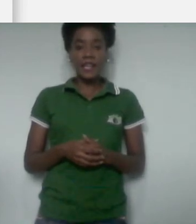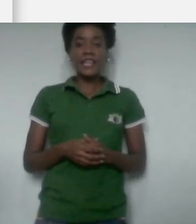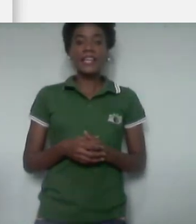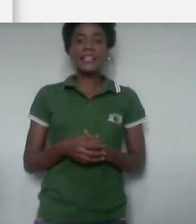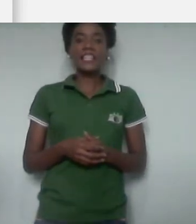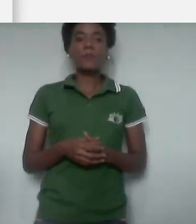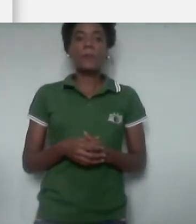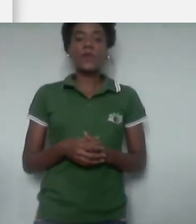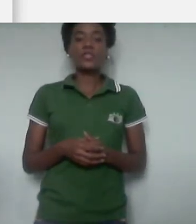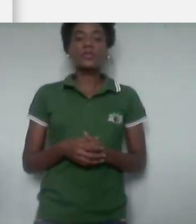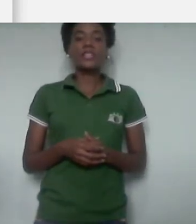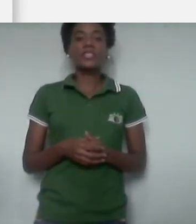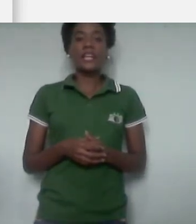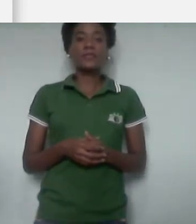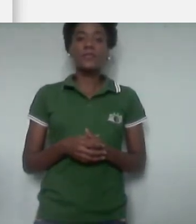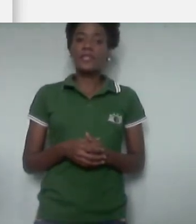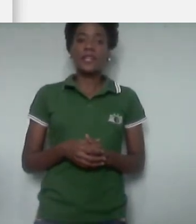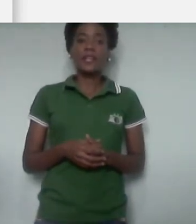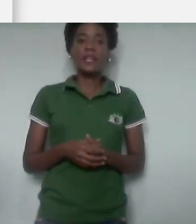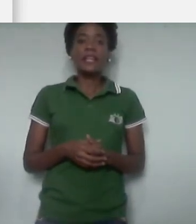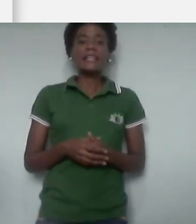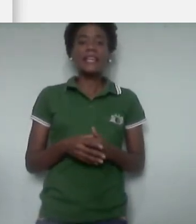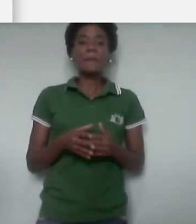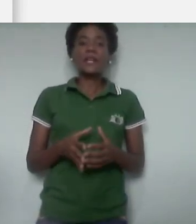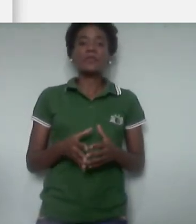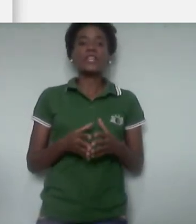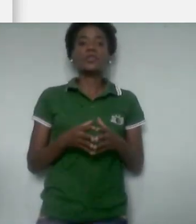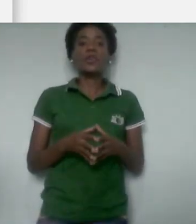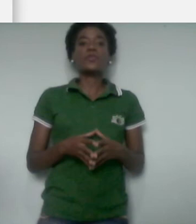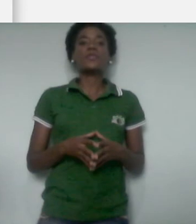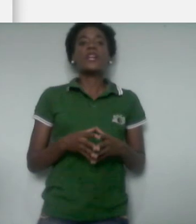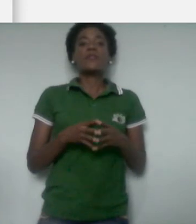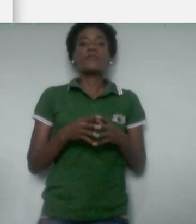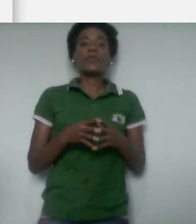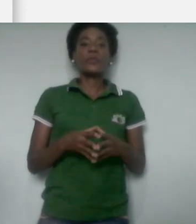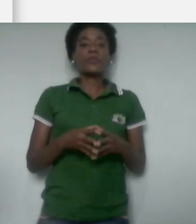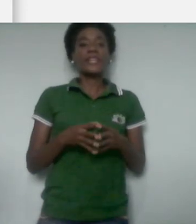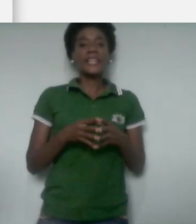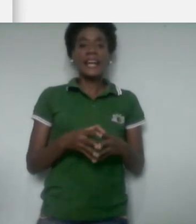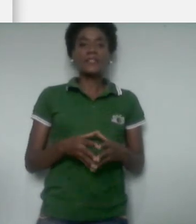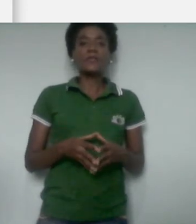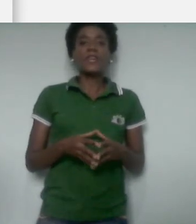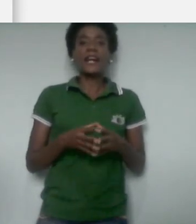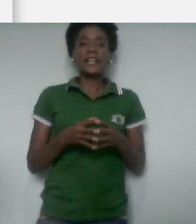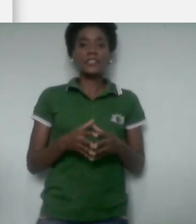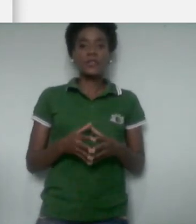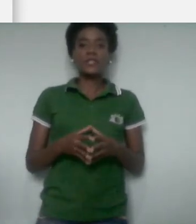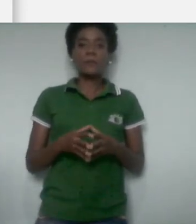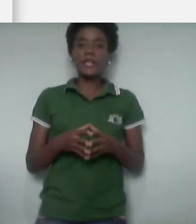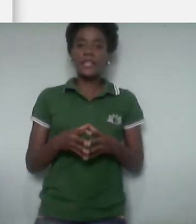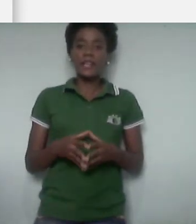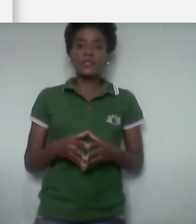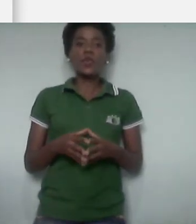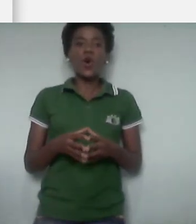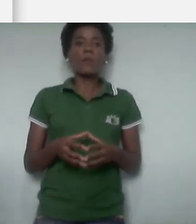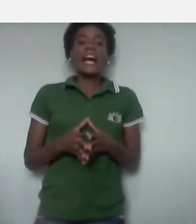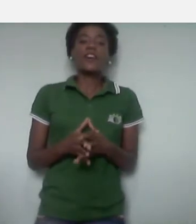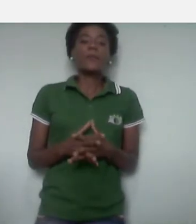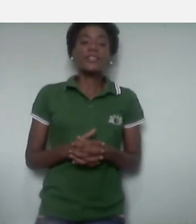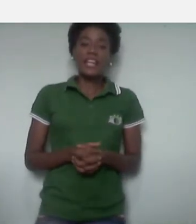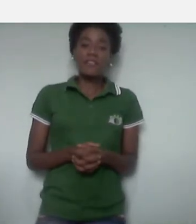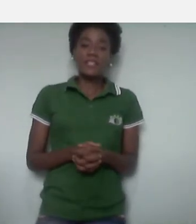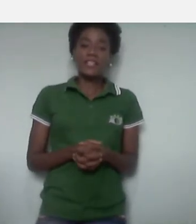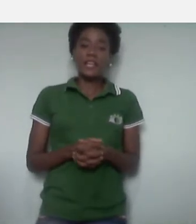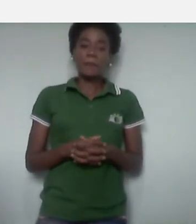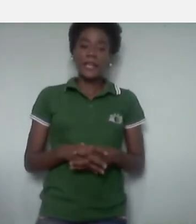B e 10 propostas do candidato C. Lembrando que todos foram ligados a questões ambientais, como